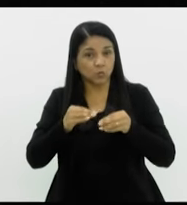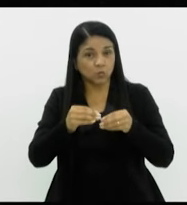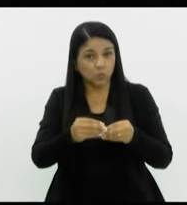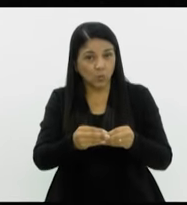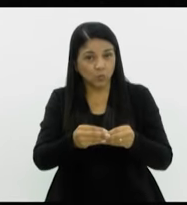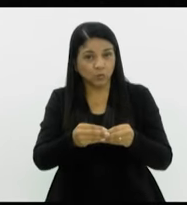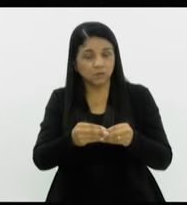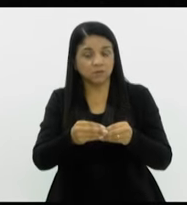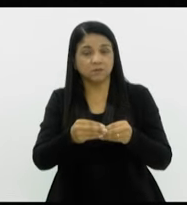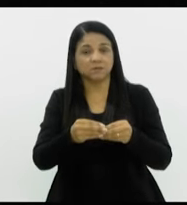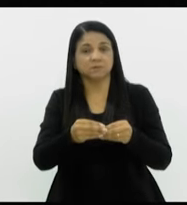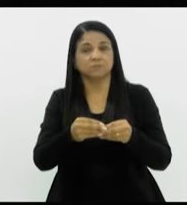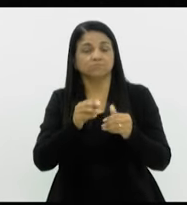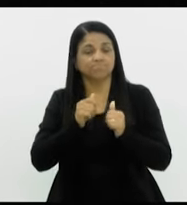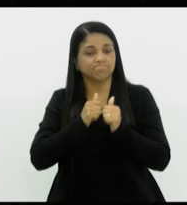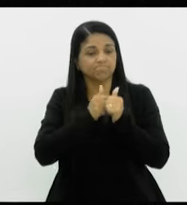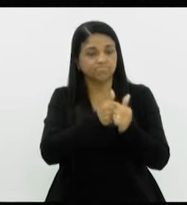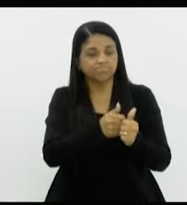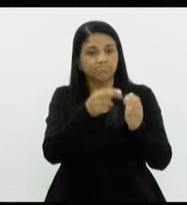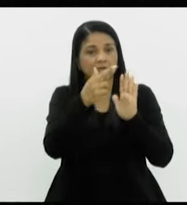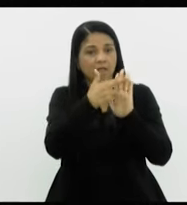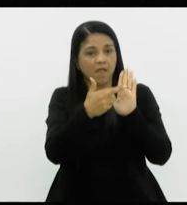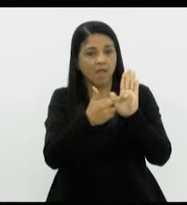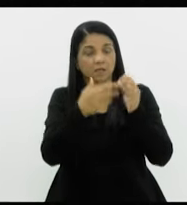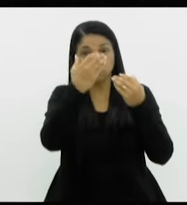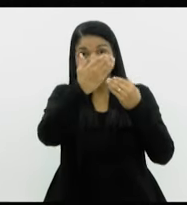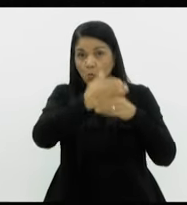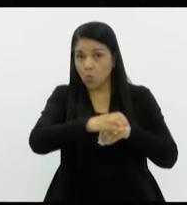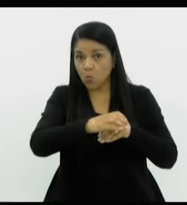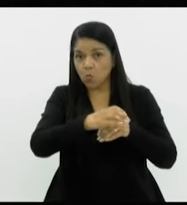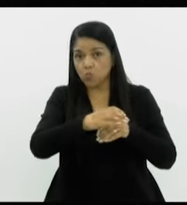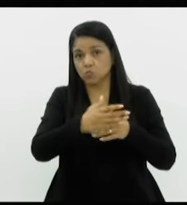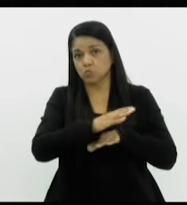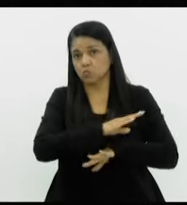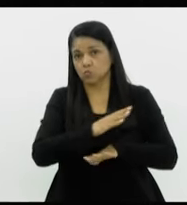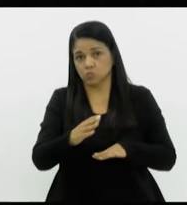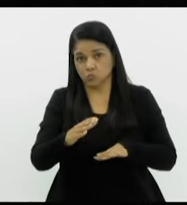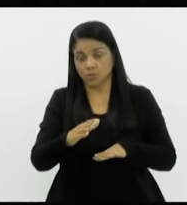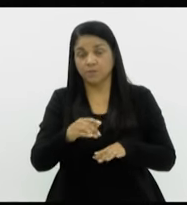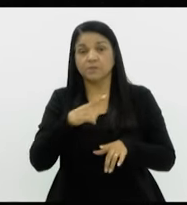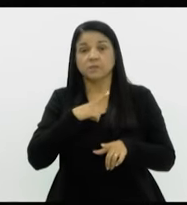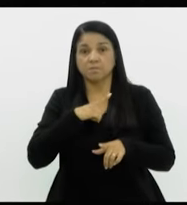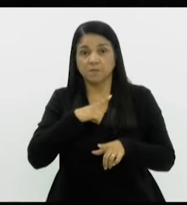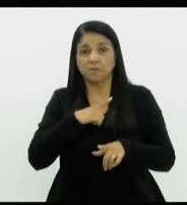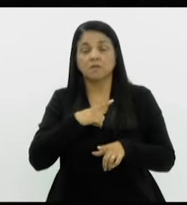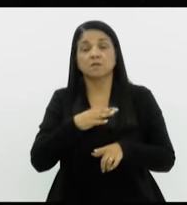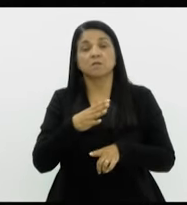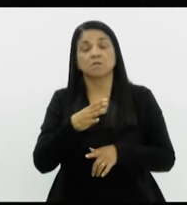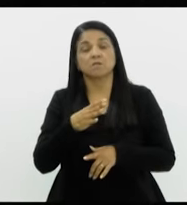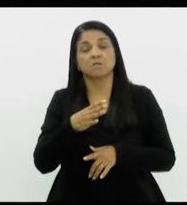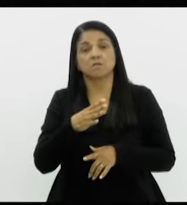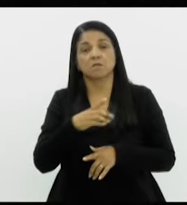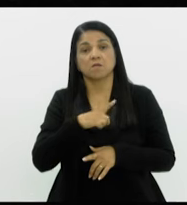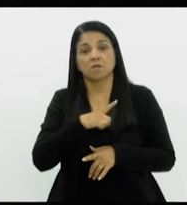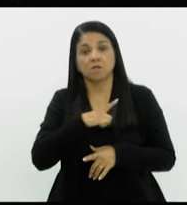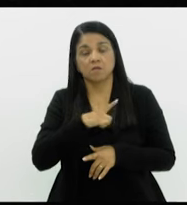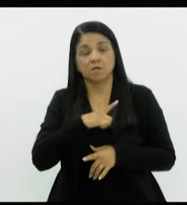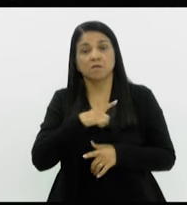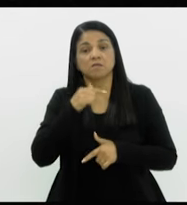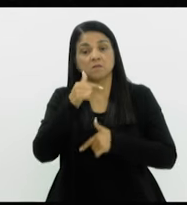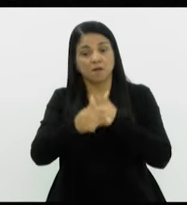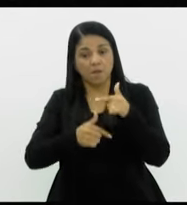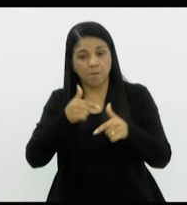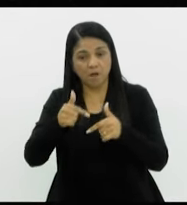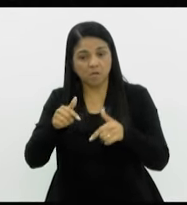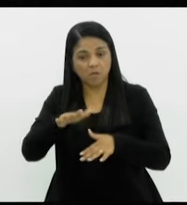como um concurso comum, além de eles serem reconhecidos, mesmo trabalhando